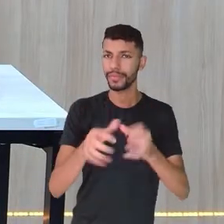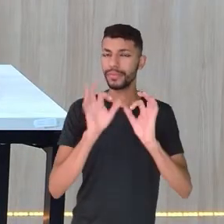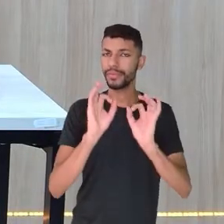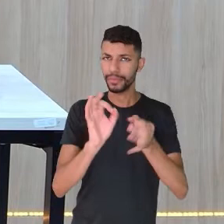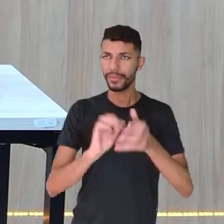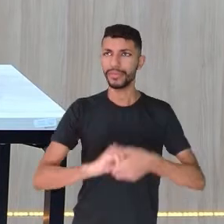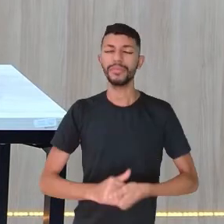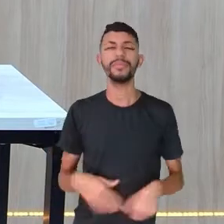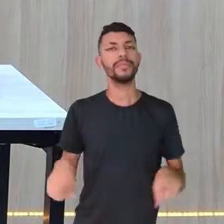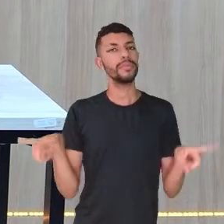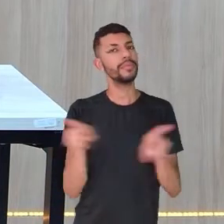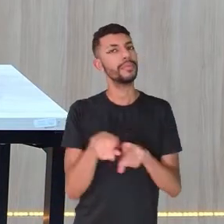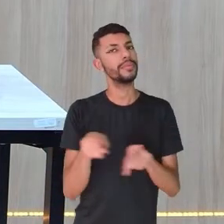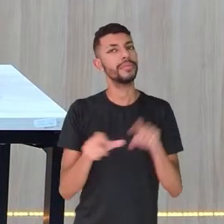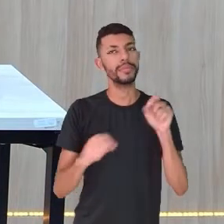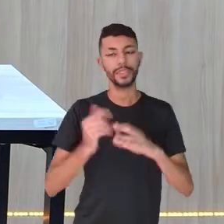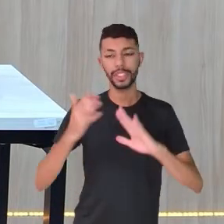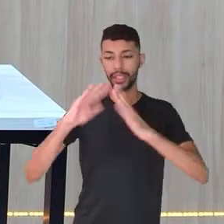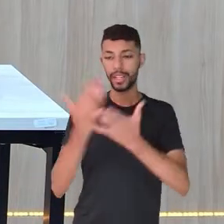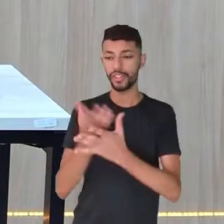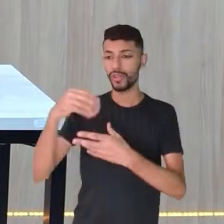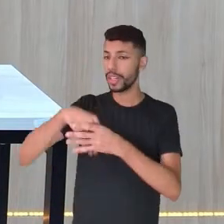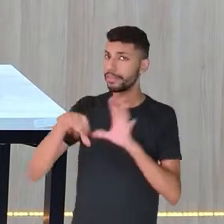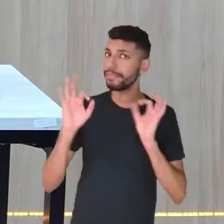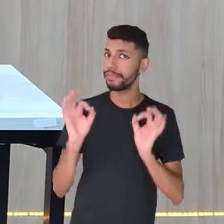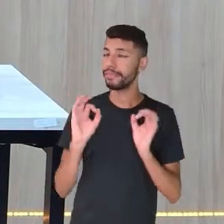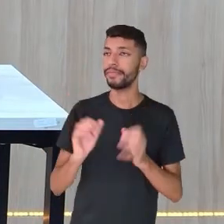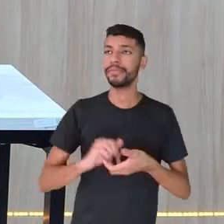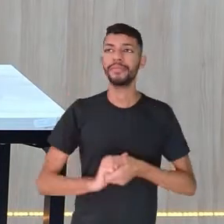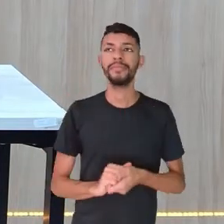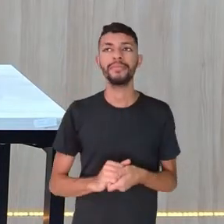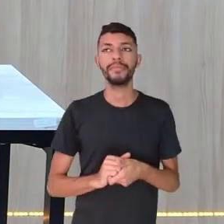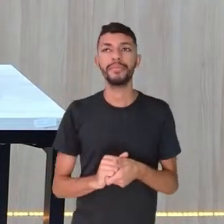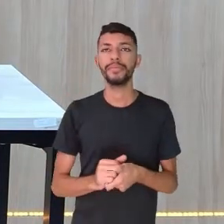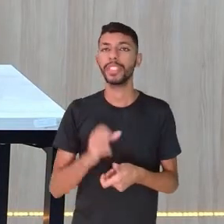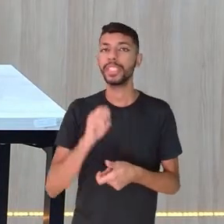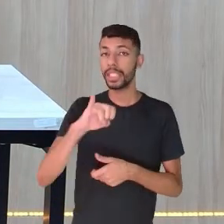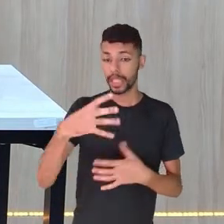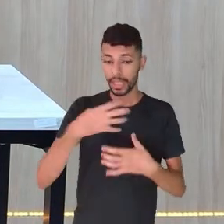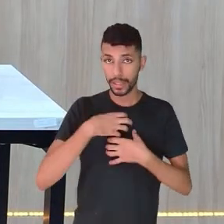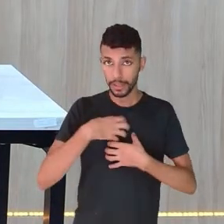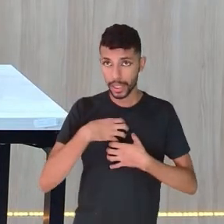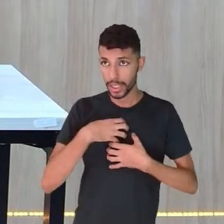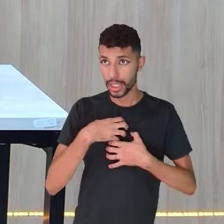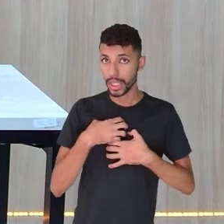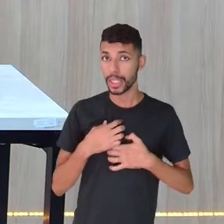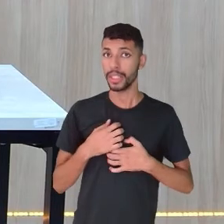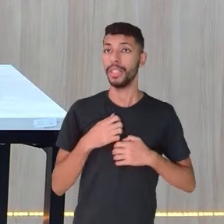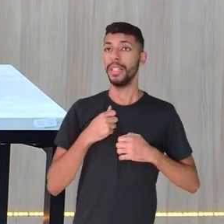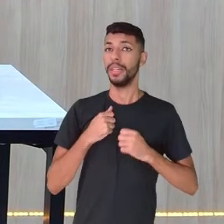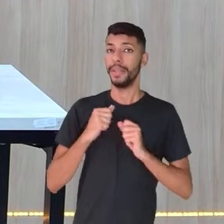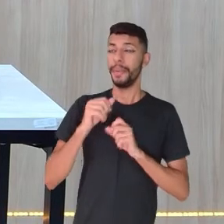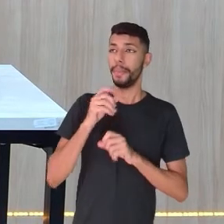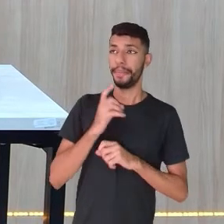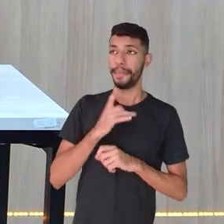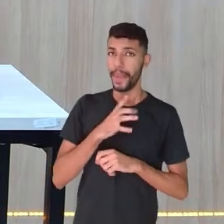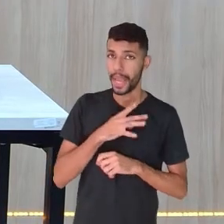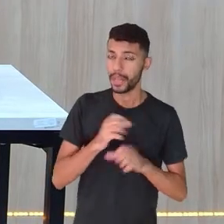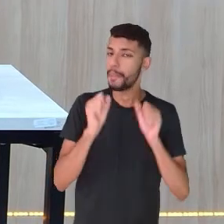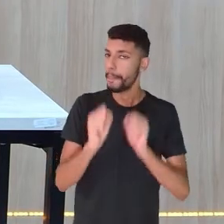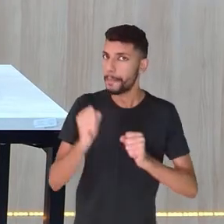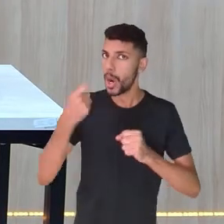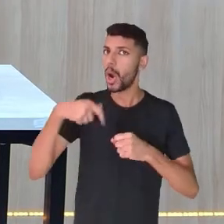tios, e também a gente lá na escola. E quem se sentir ameaçado vai pedir ajuda, ok?